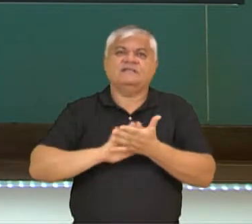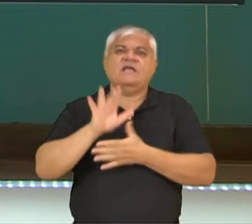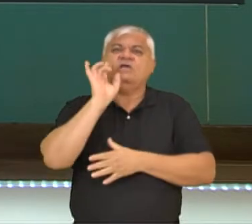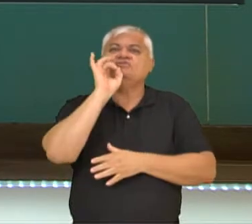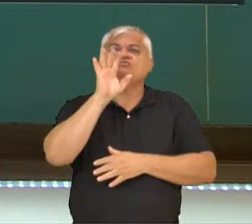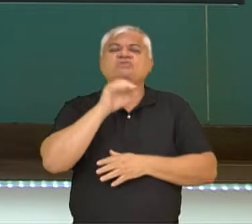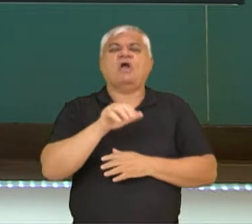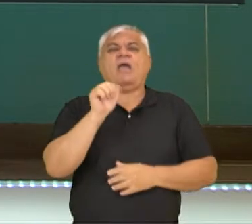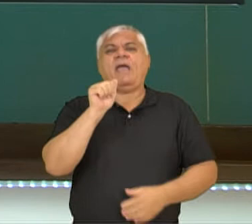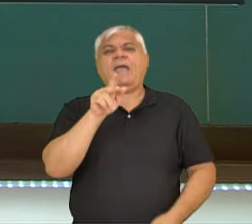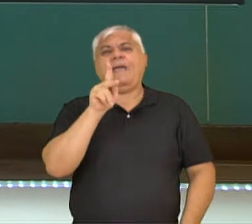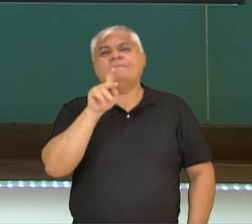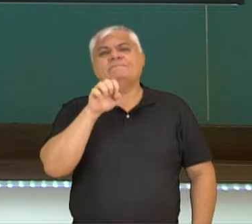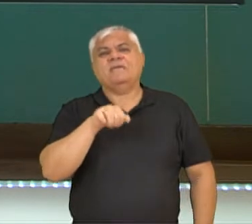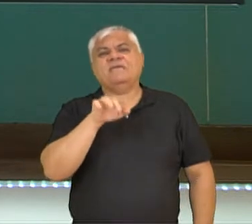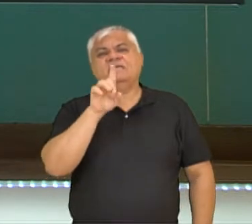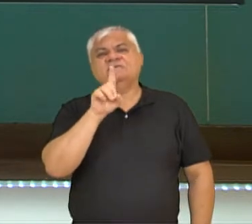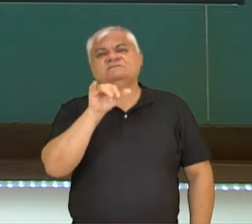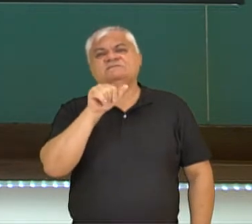simples apendicite.